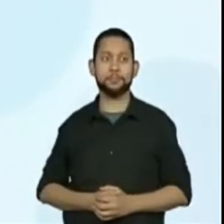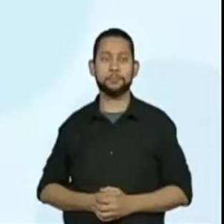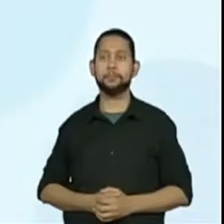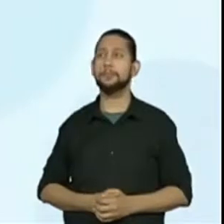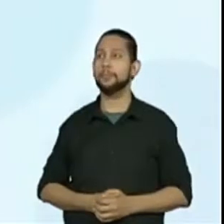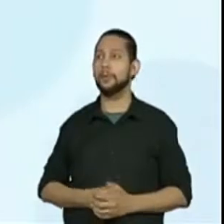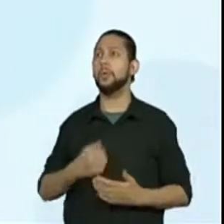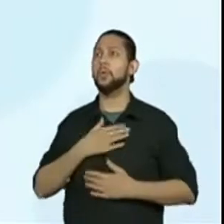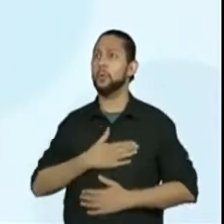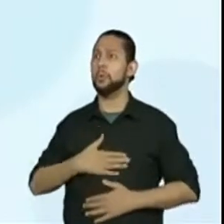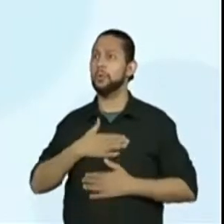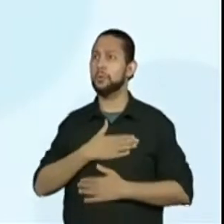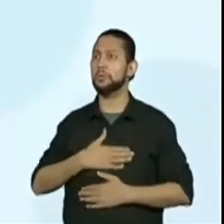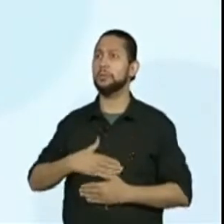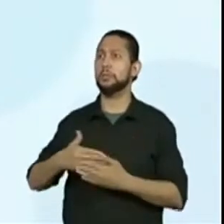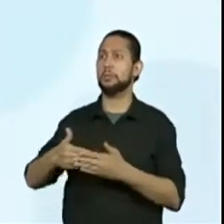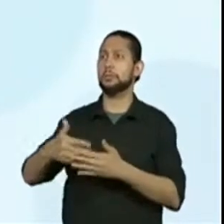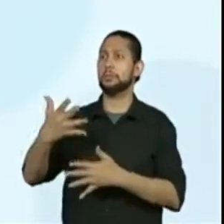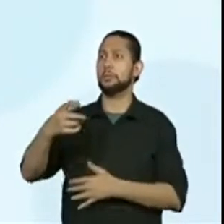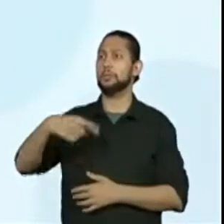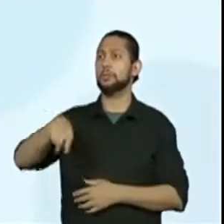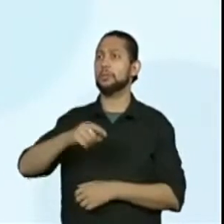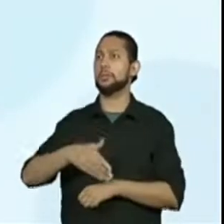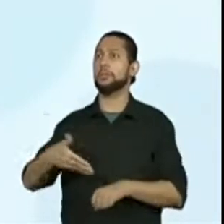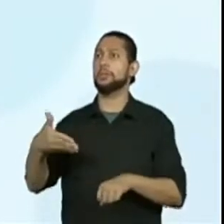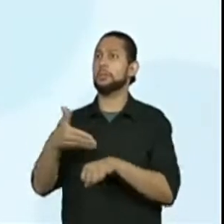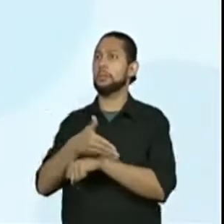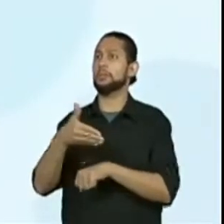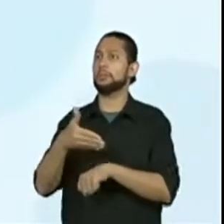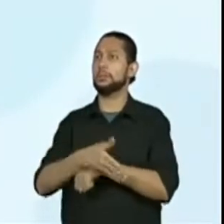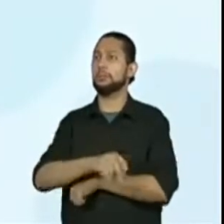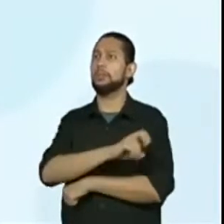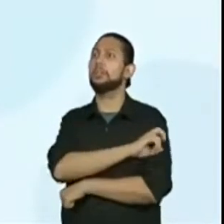Eu estou gostando muito da participação dos alunos do quinto ano.